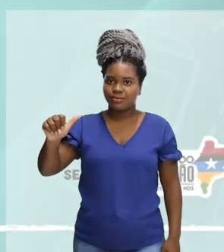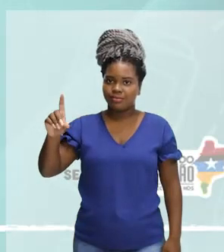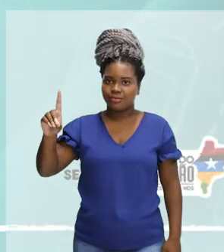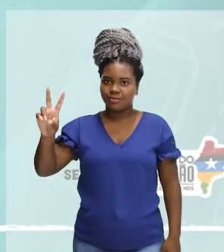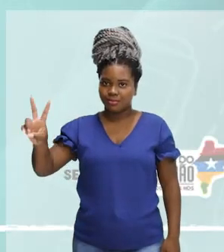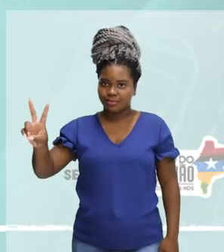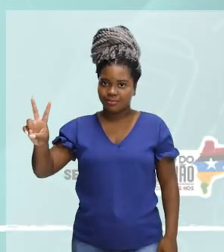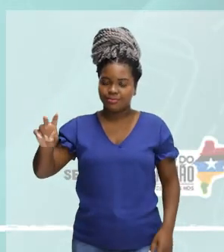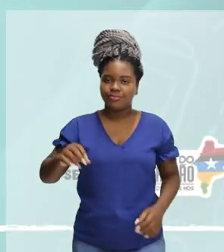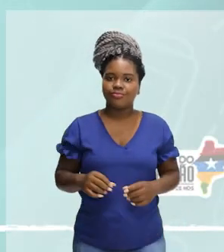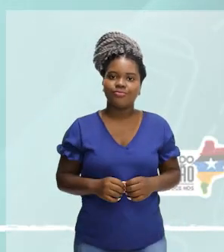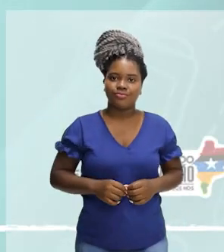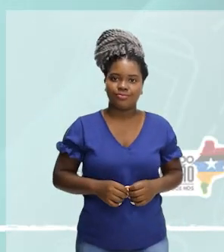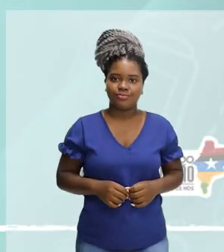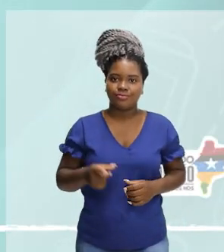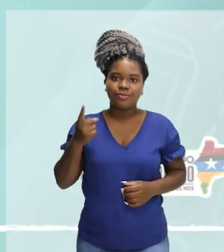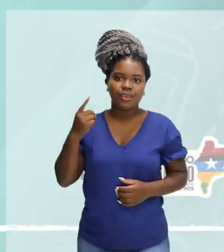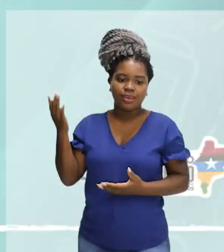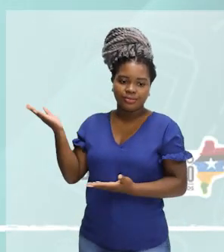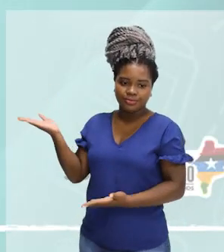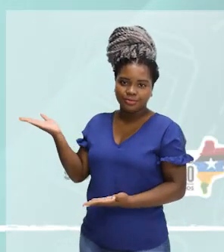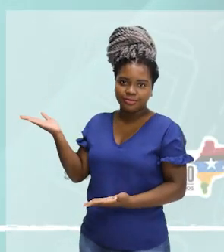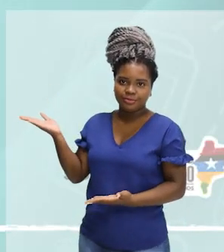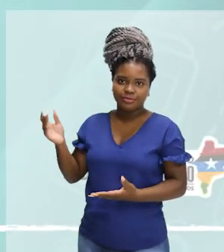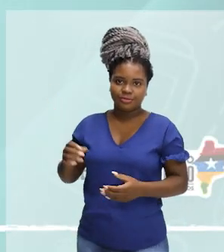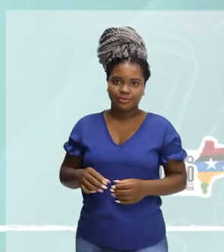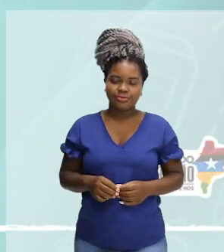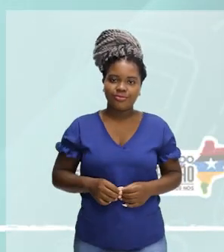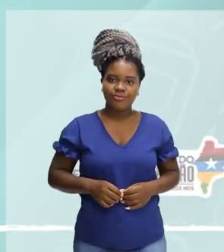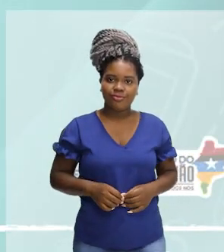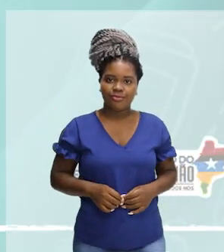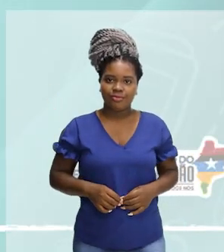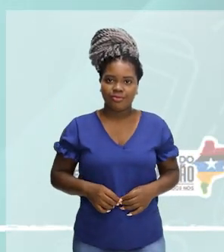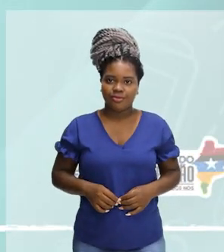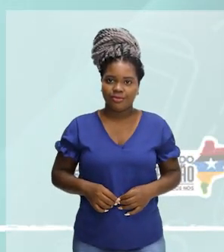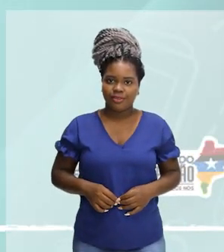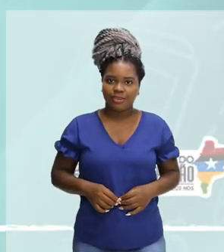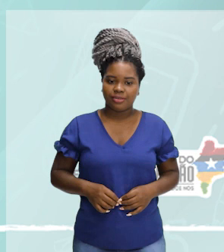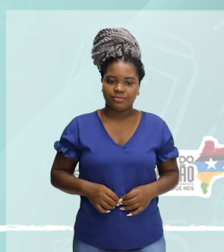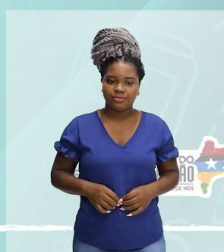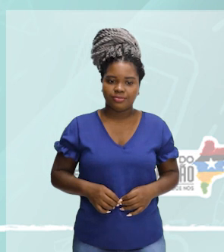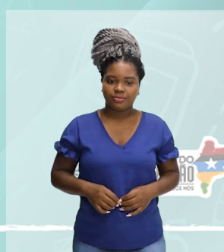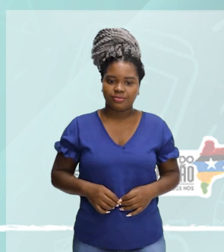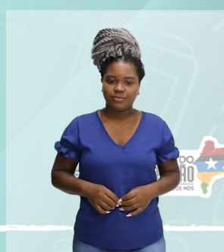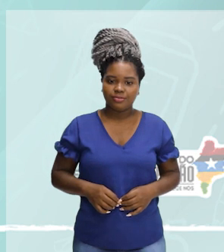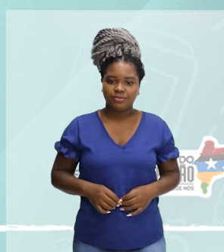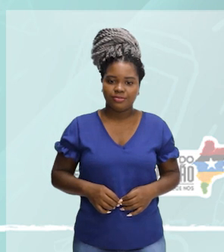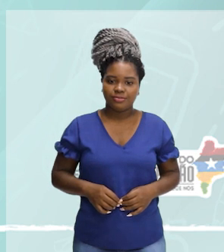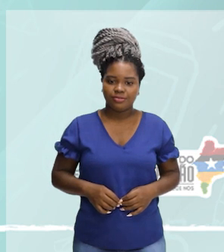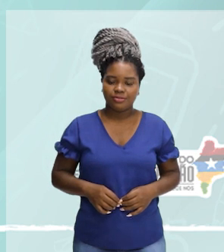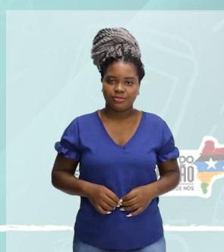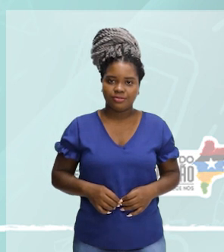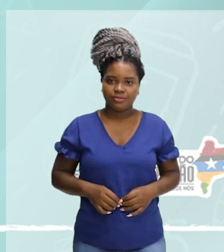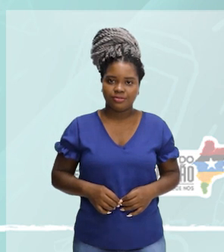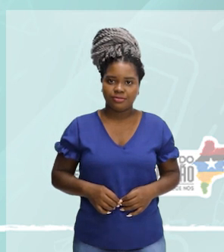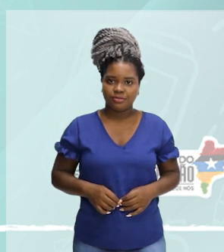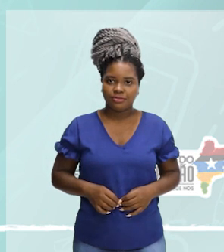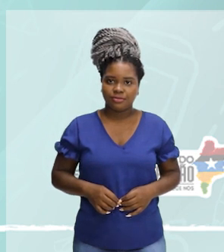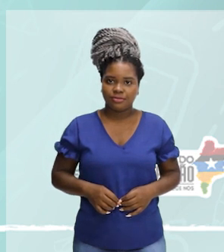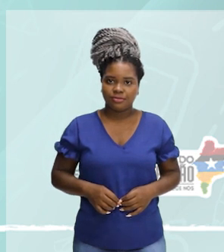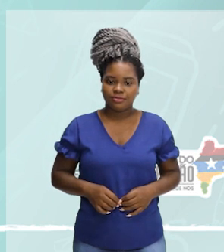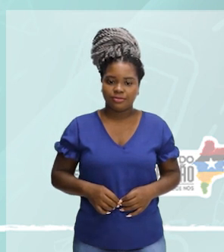aqui. Superlativo absoluto, vamos traduzir. Indica o grau máximo de qualidade, ocorre por meio da adição do